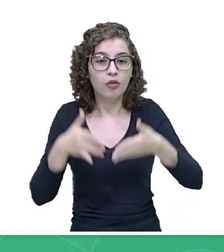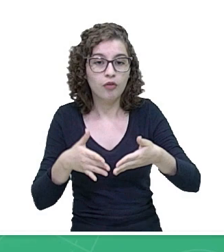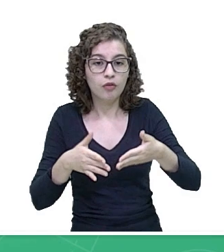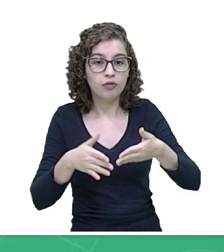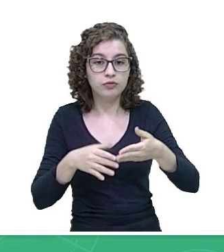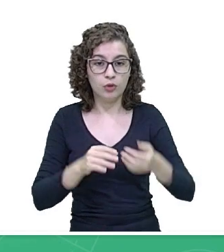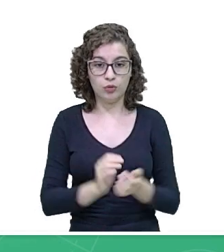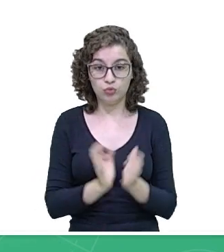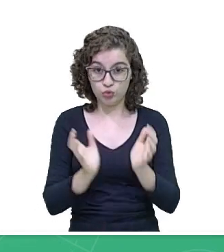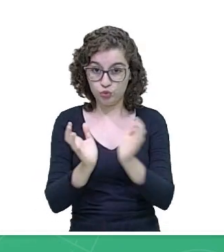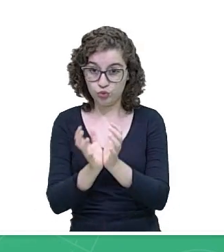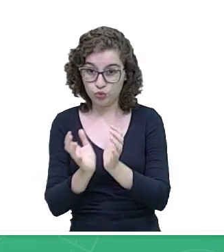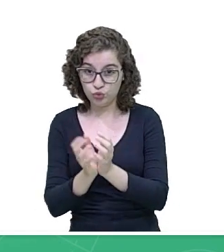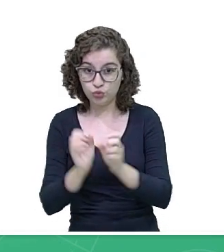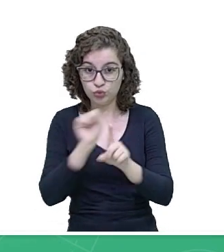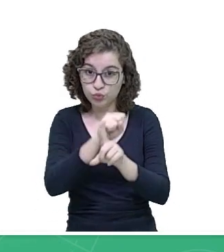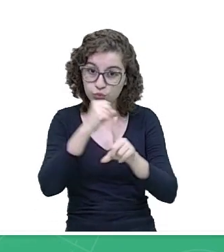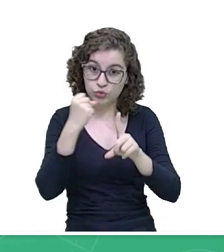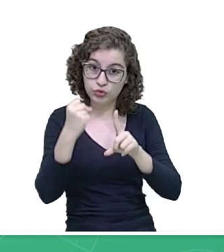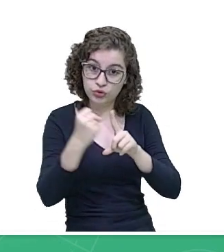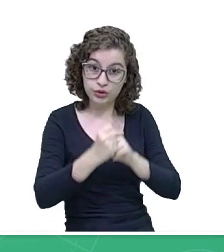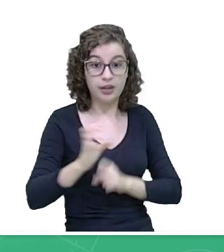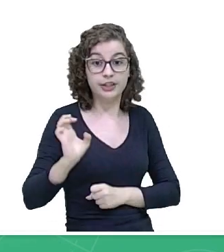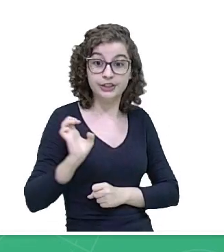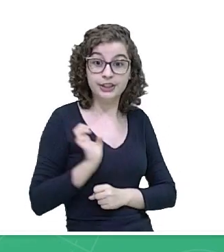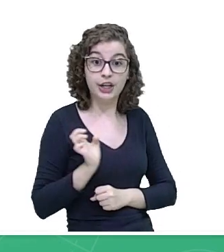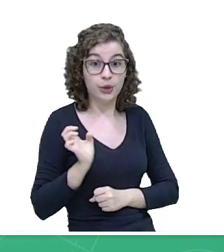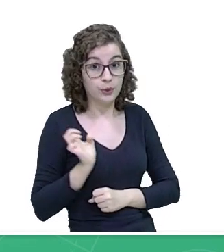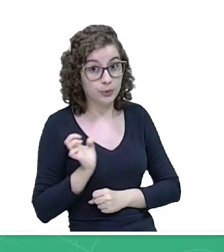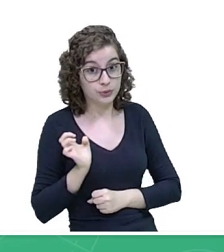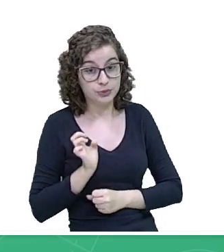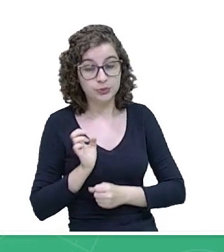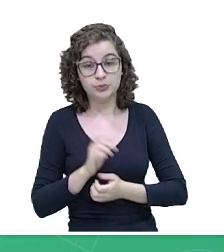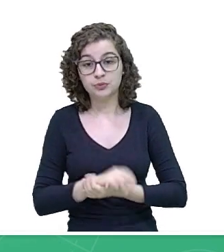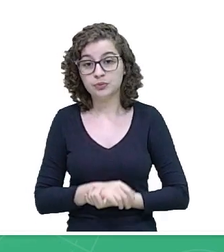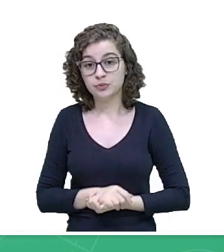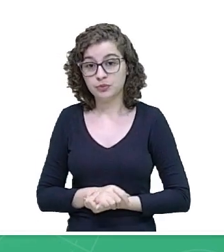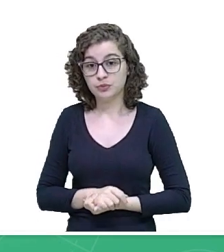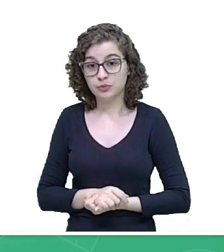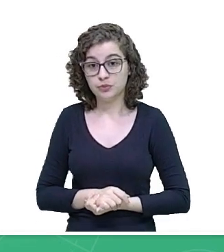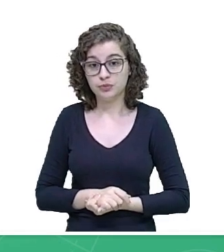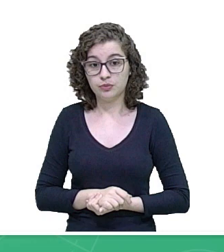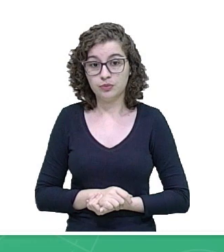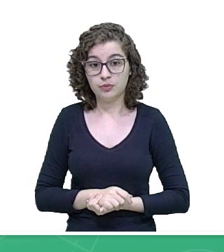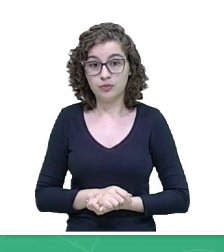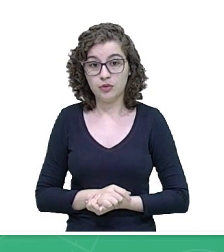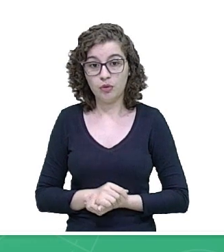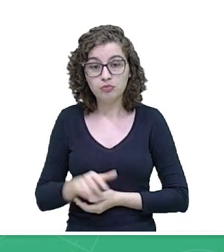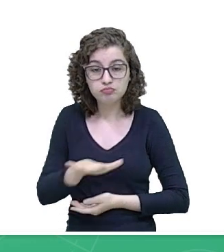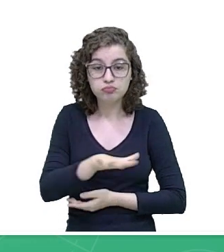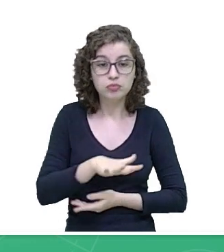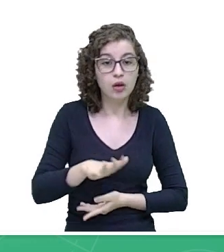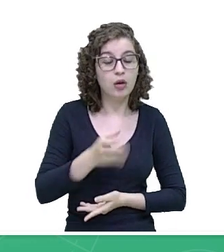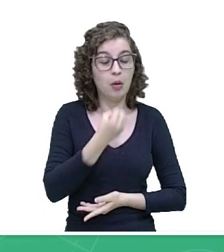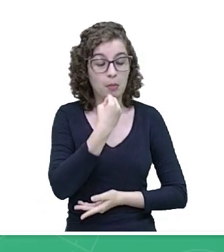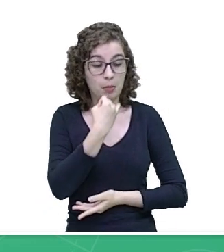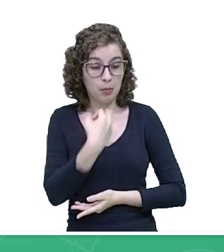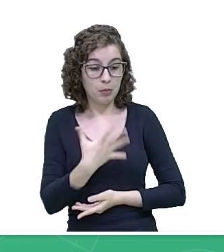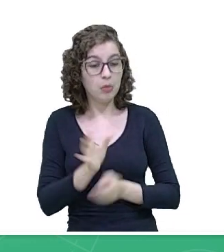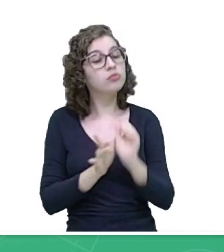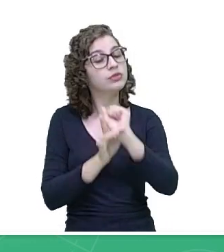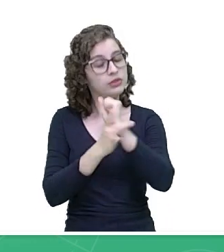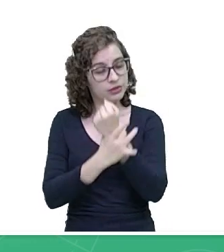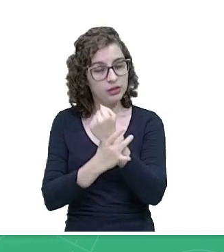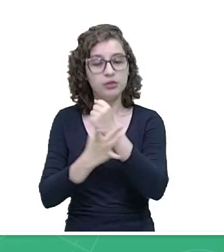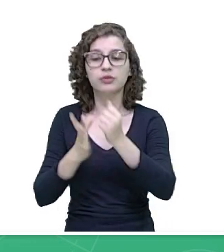camadas sociais mais favorecidas, né? Um ambiente estável e seguro. Será que